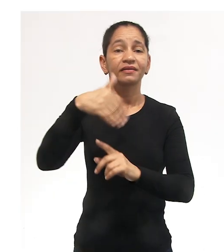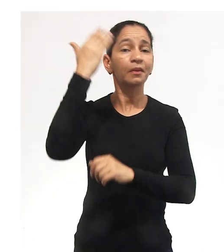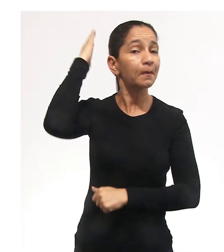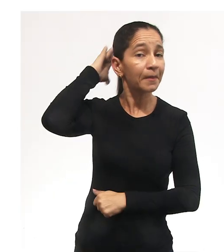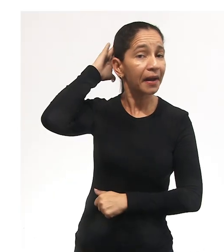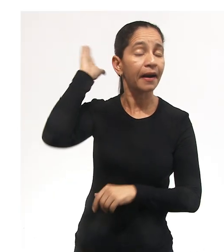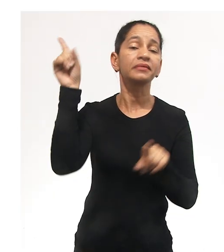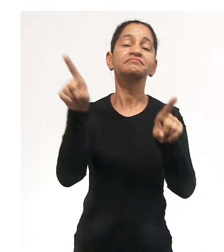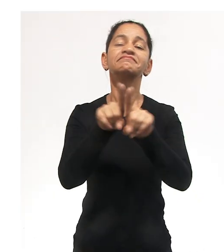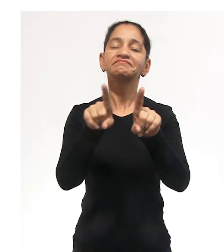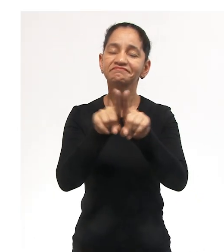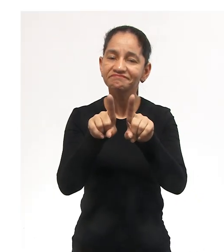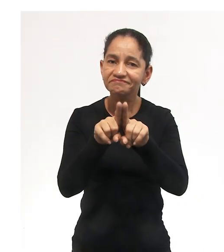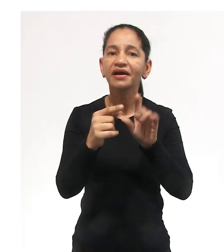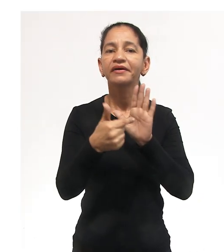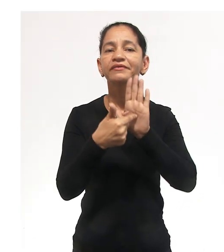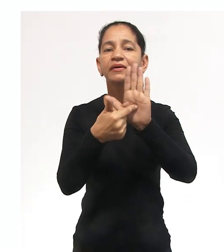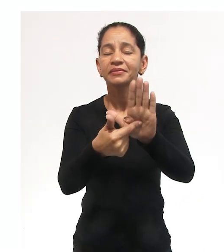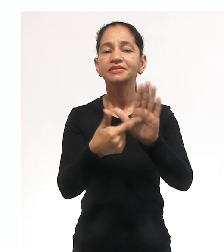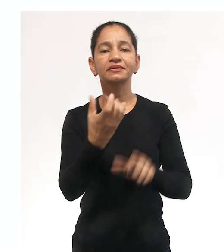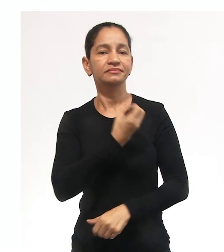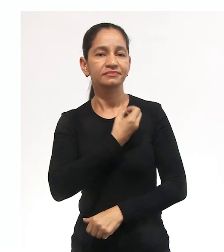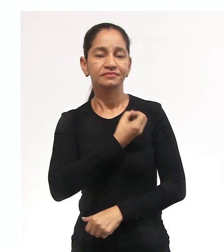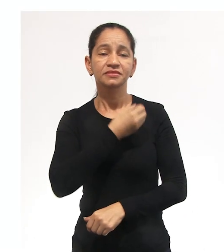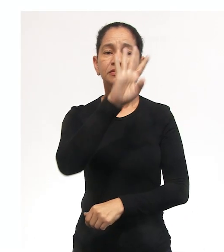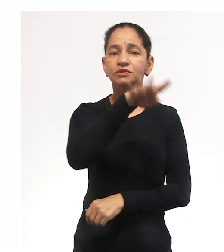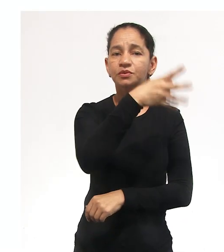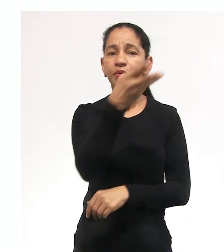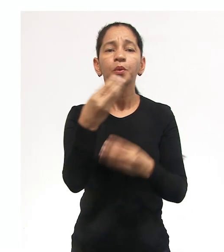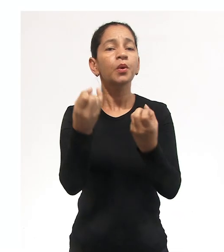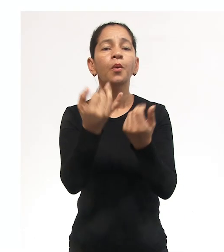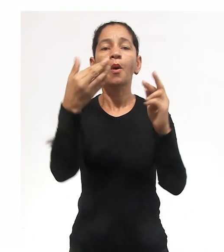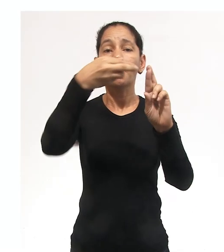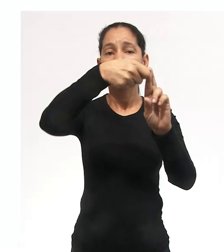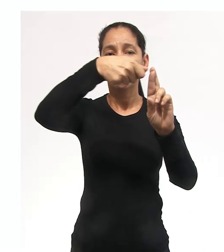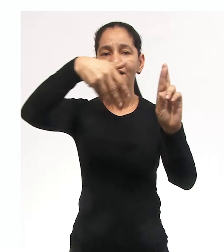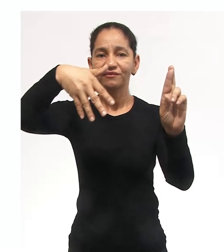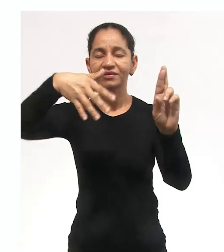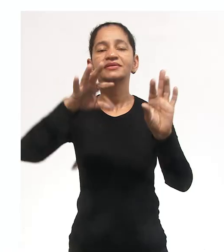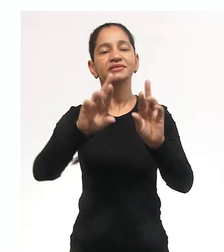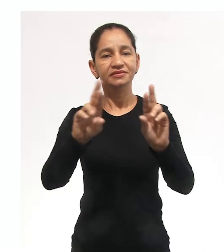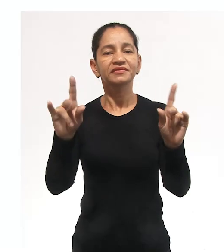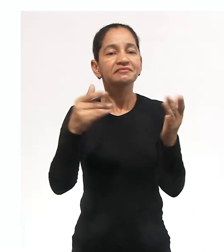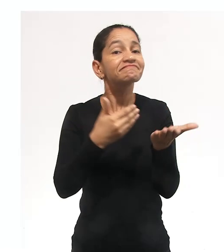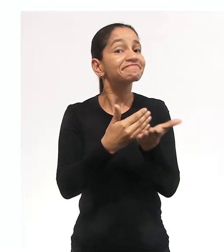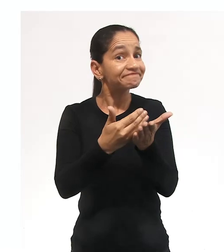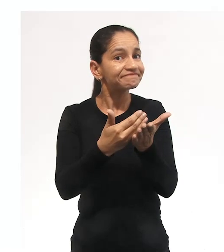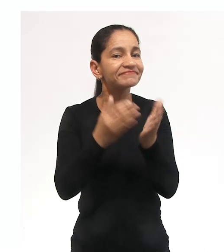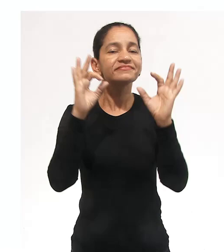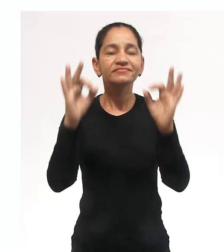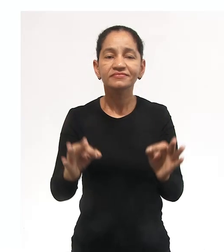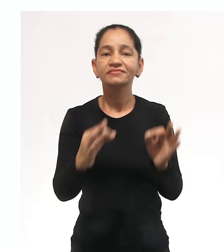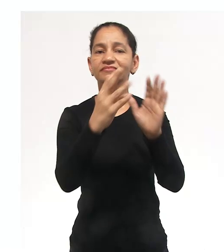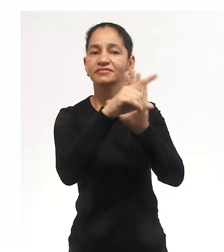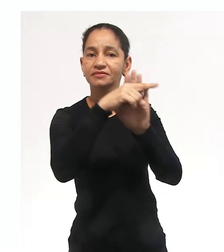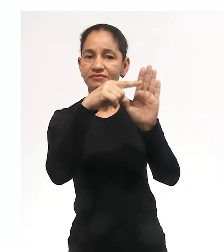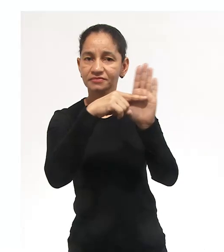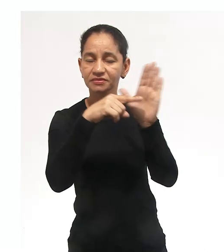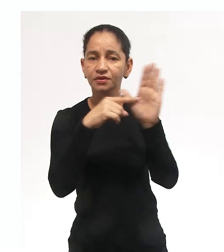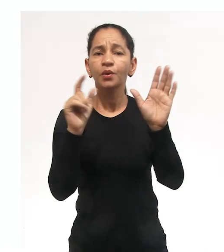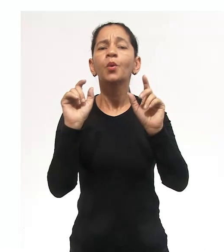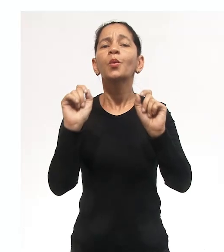Apresentarei também o cronograma das avaliações e as referências. Então, vamos começar. A ementa da